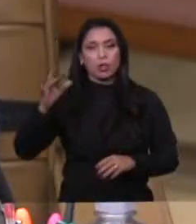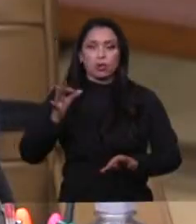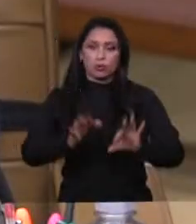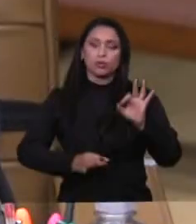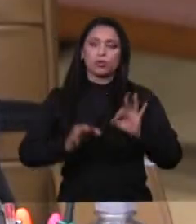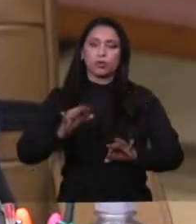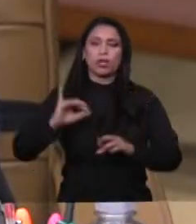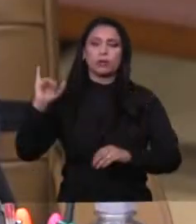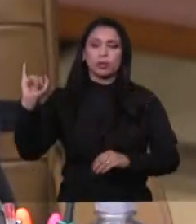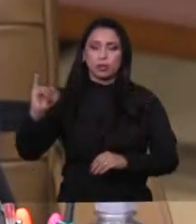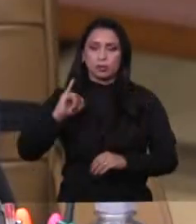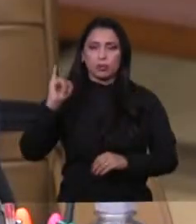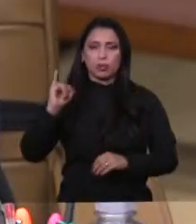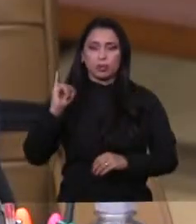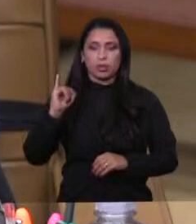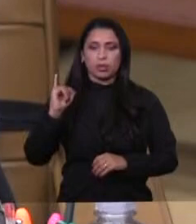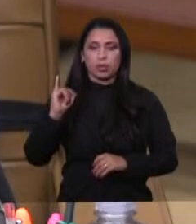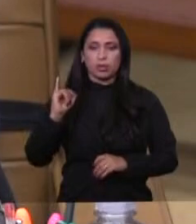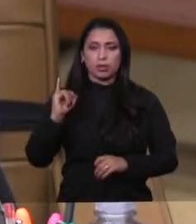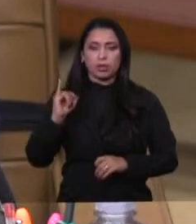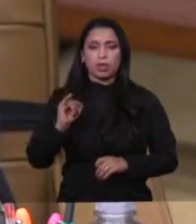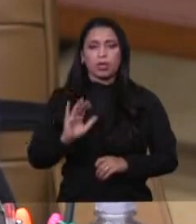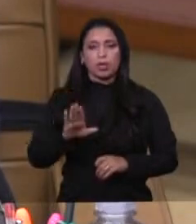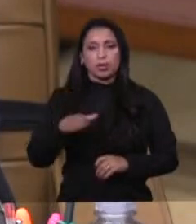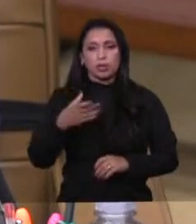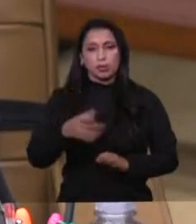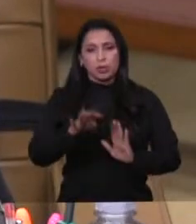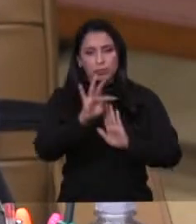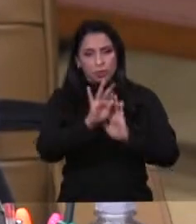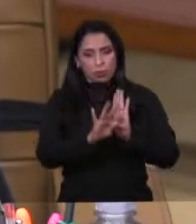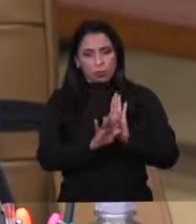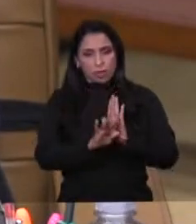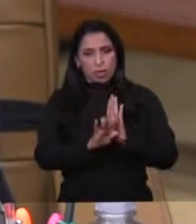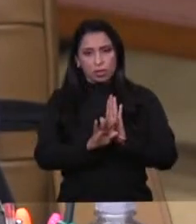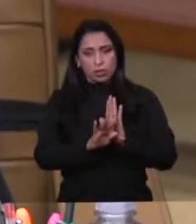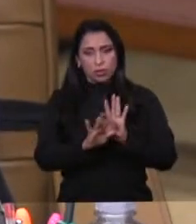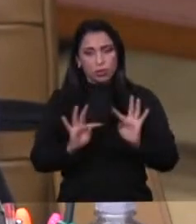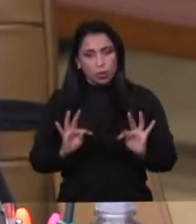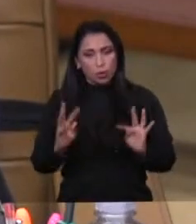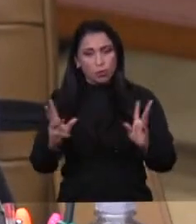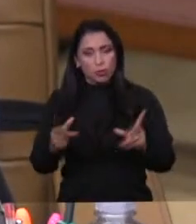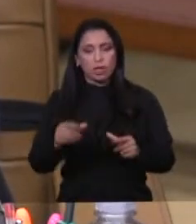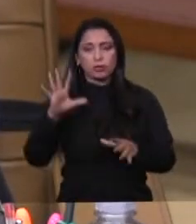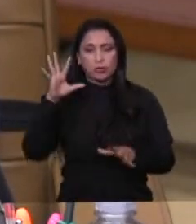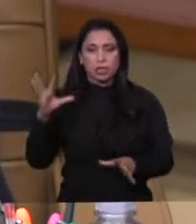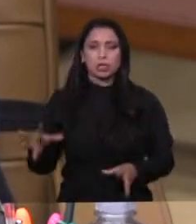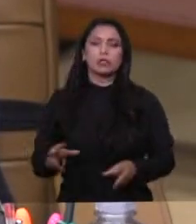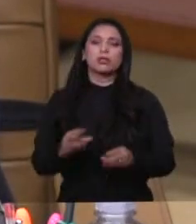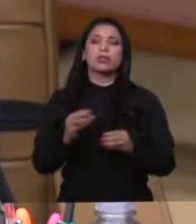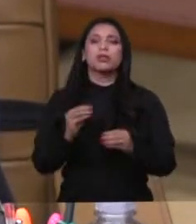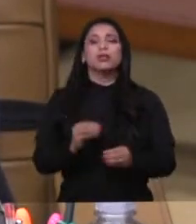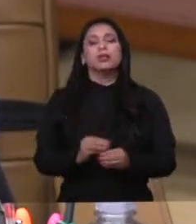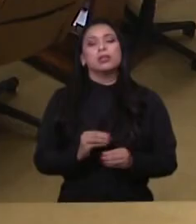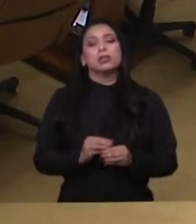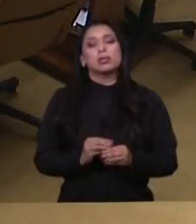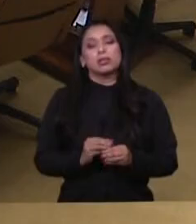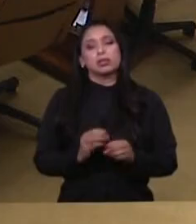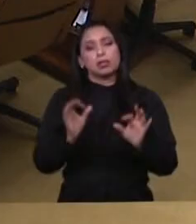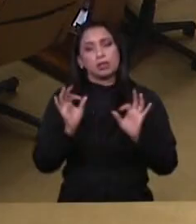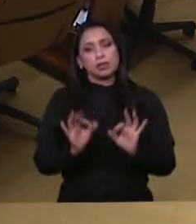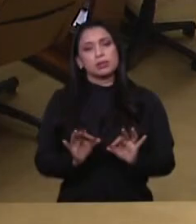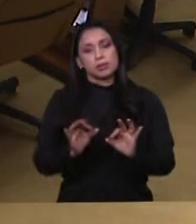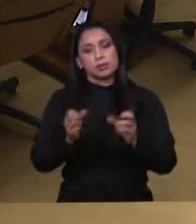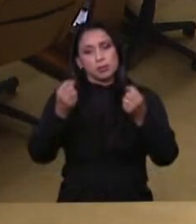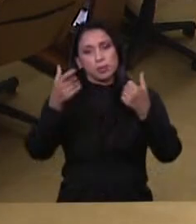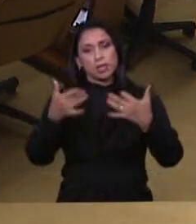relevante, acho que depois a gente poderia ver com atenção a redação final. Sim, mas a síntese está bem